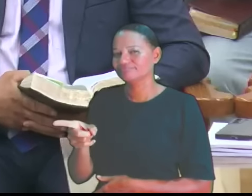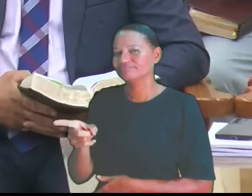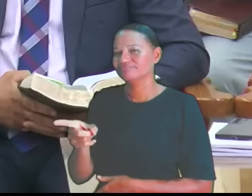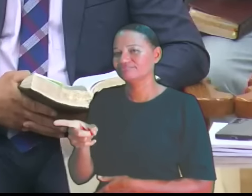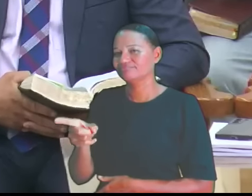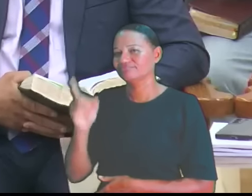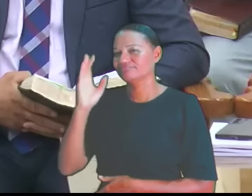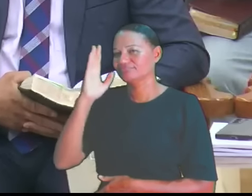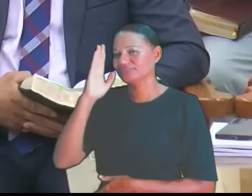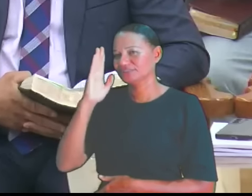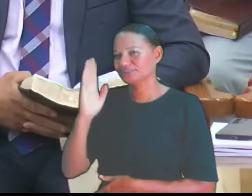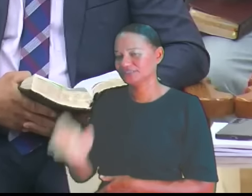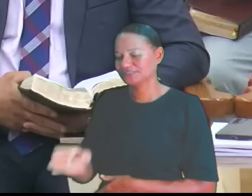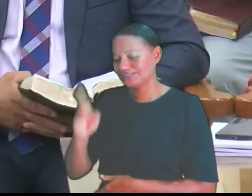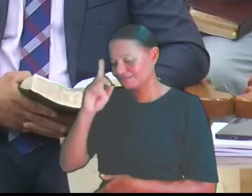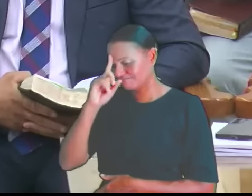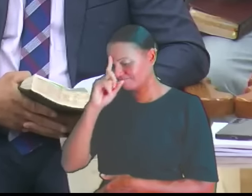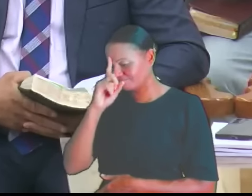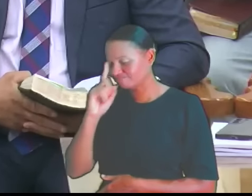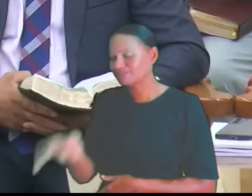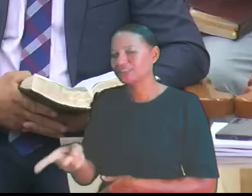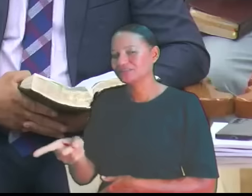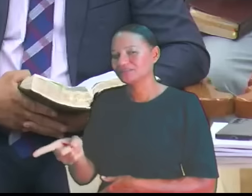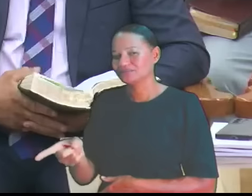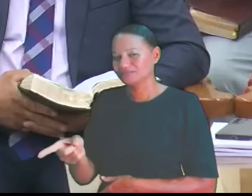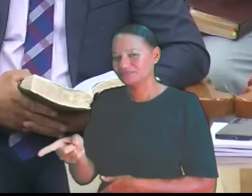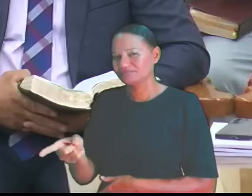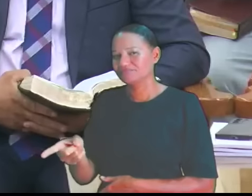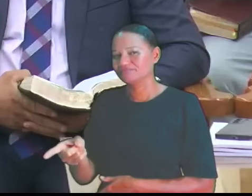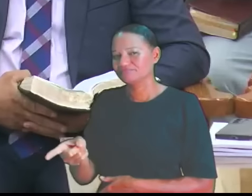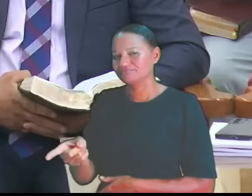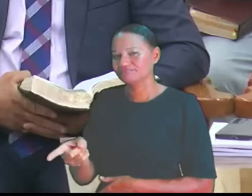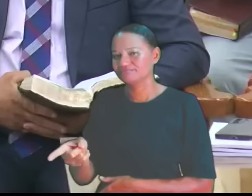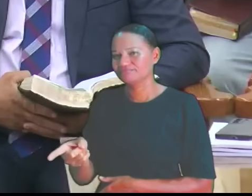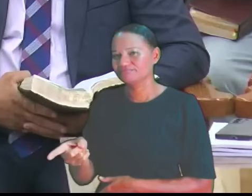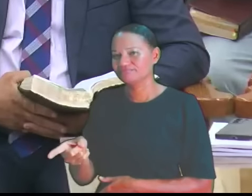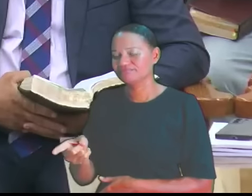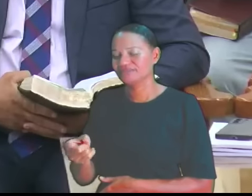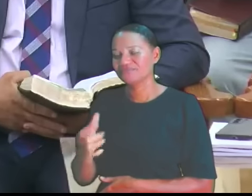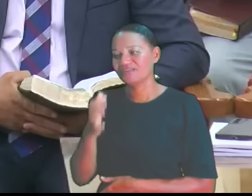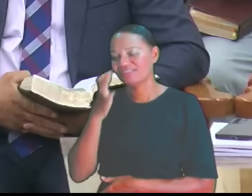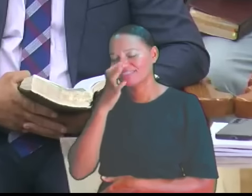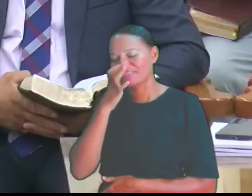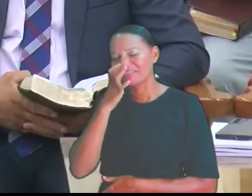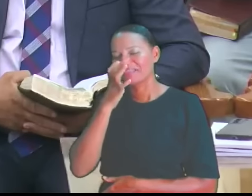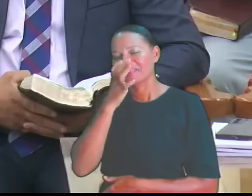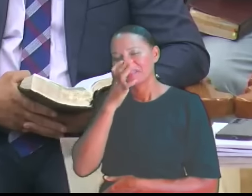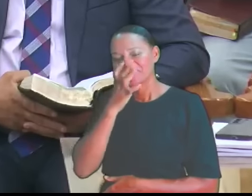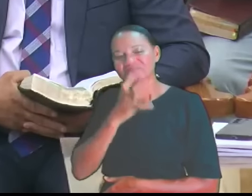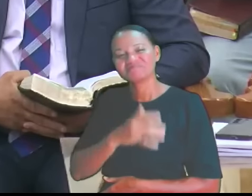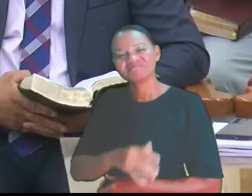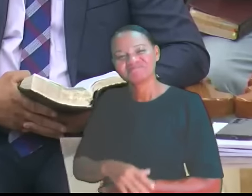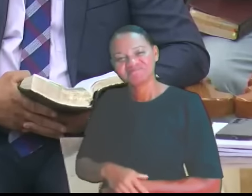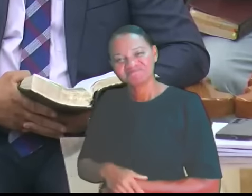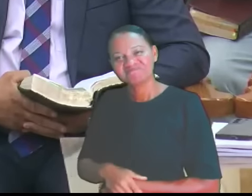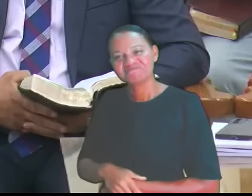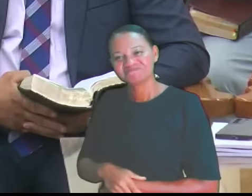Já tem uma ordem lá, Elias, pode ir para lá. Isso aqui me encanta, irmão. Diga comigo